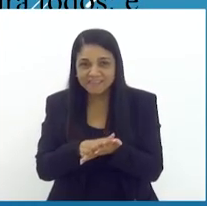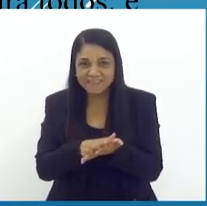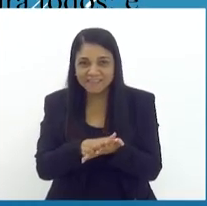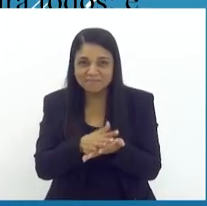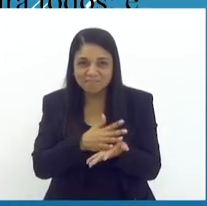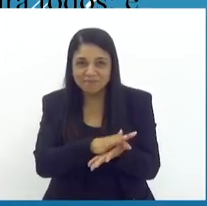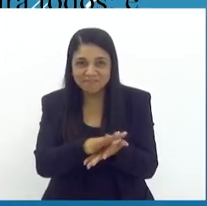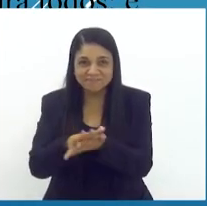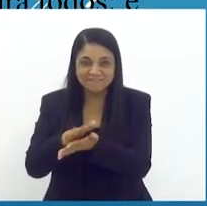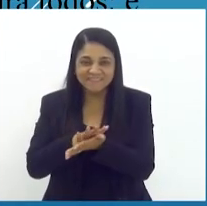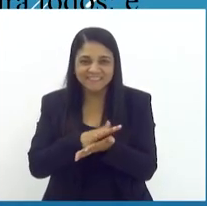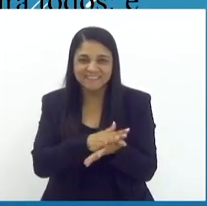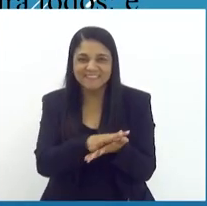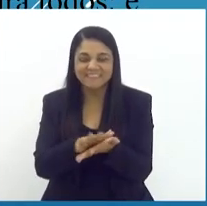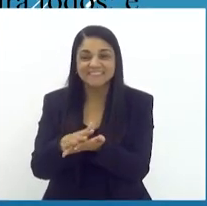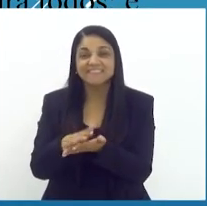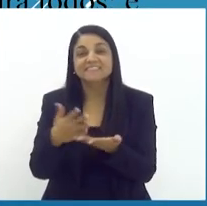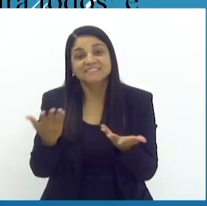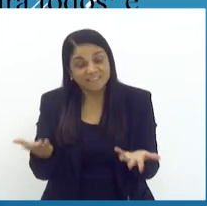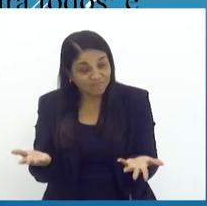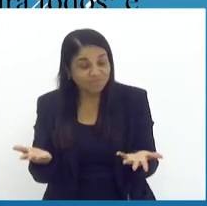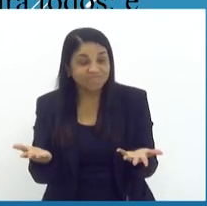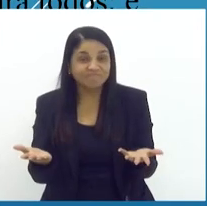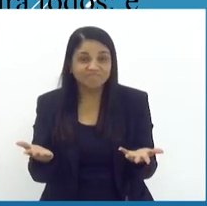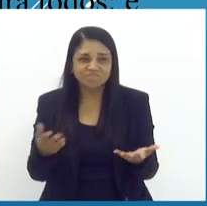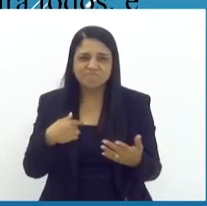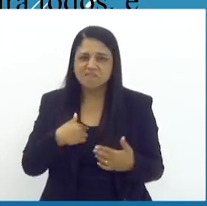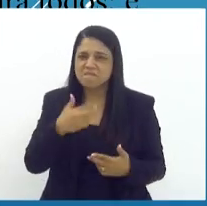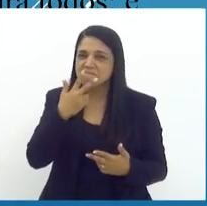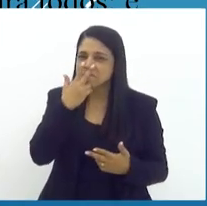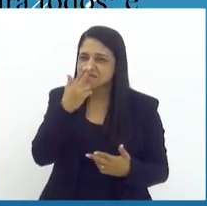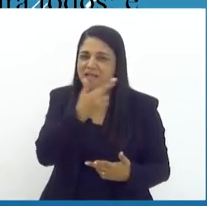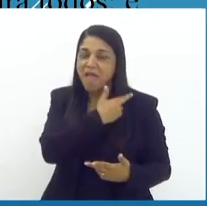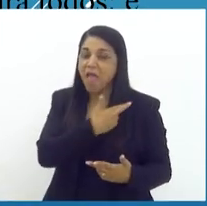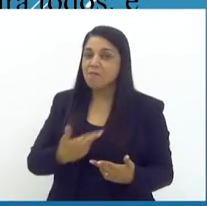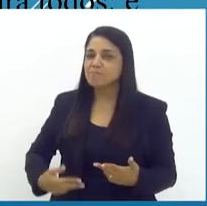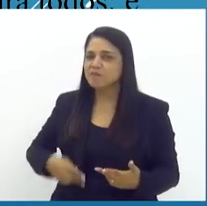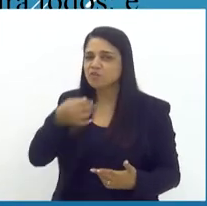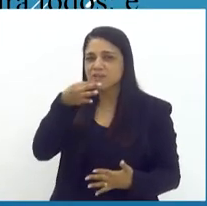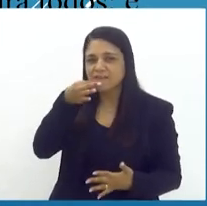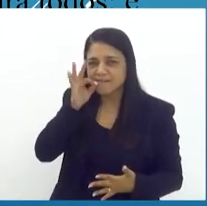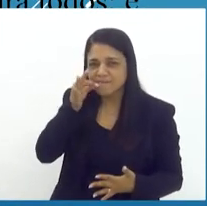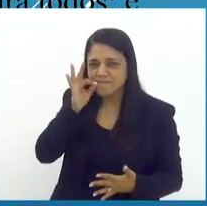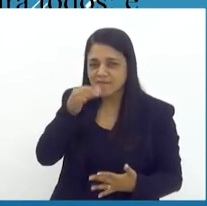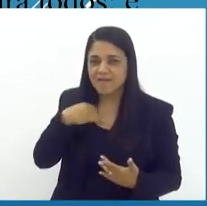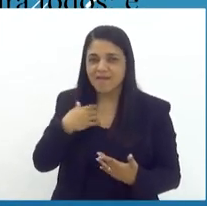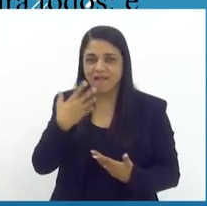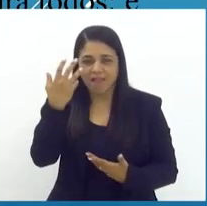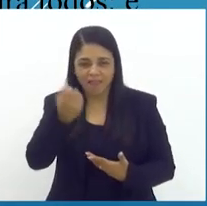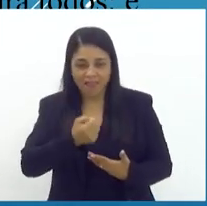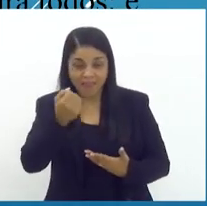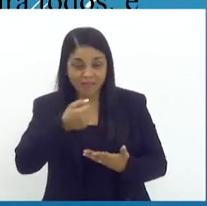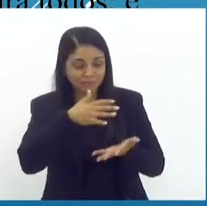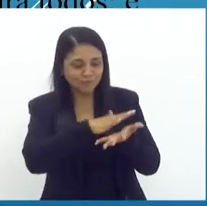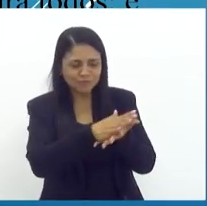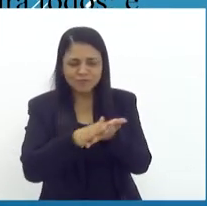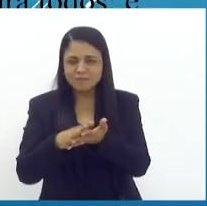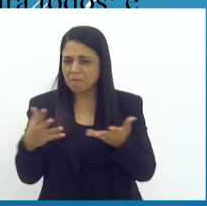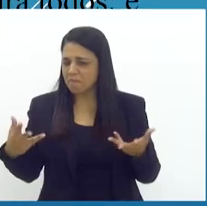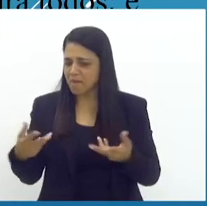brincadeira pessoal a gente vê a época do Café com Leite há muitos anos atrás Voltamos com ela incluindo o samba né o samba maravilhosa do Rio de